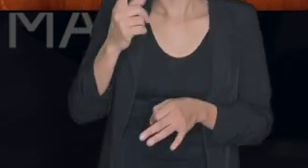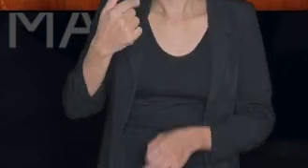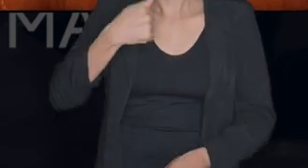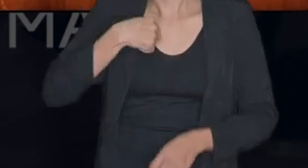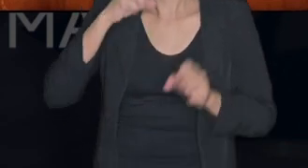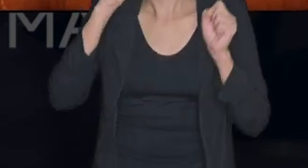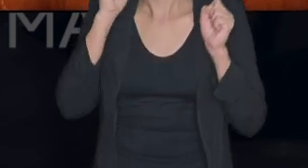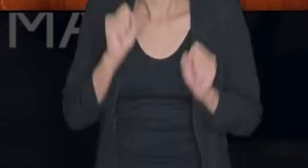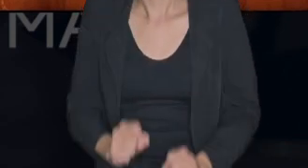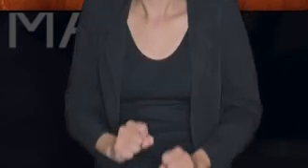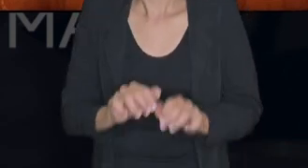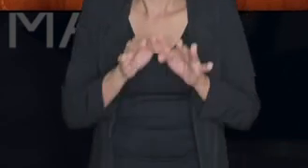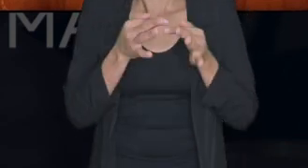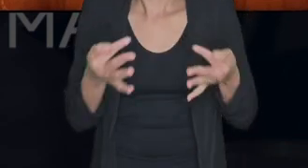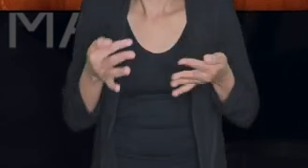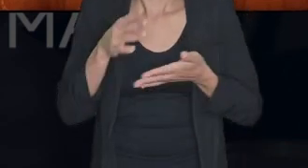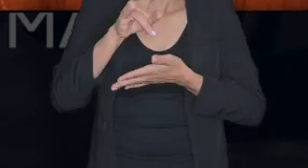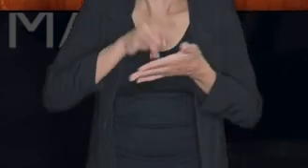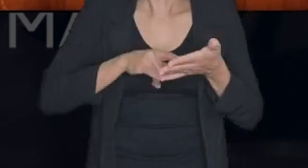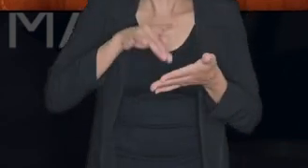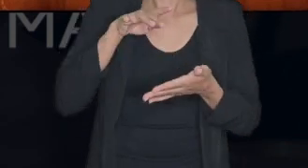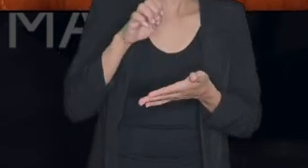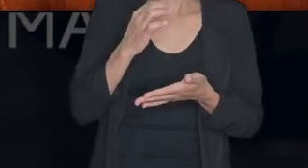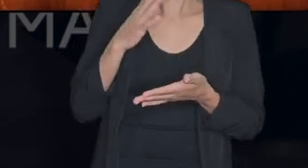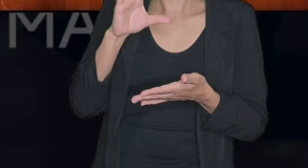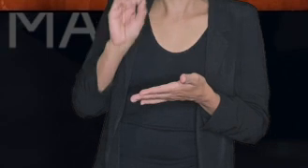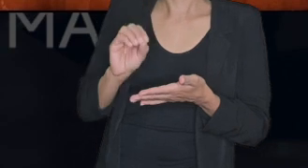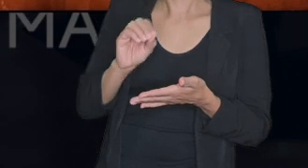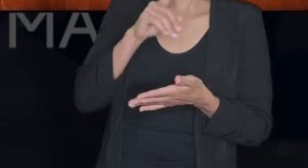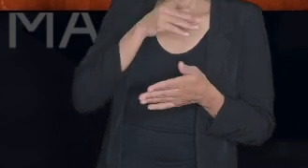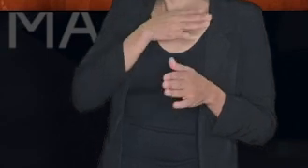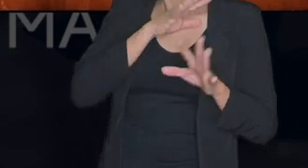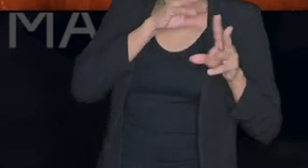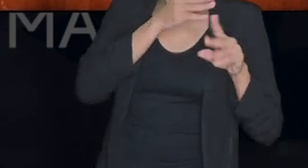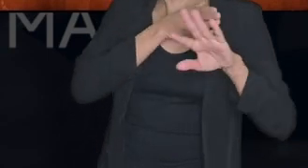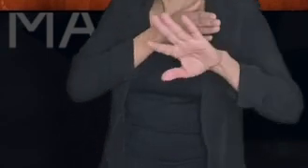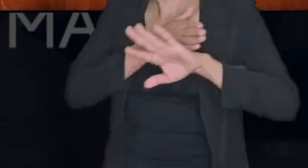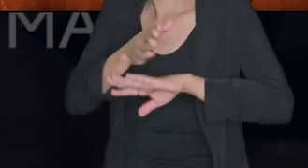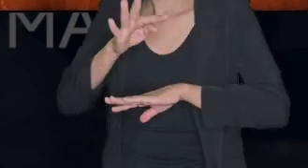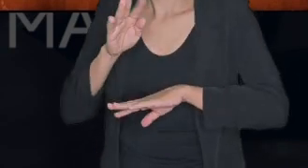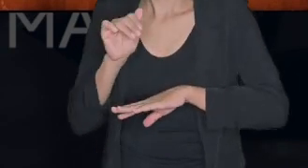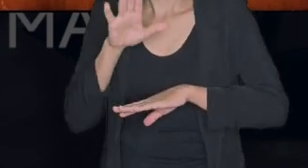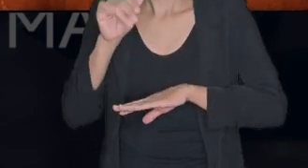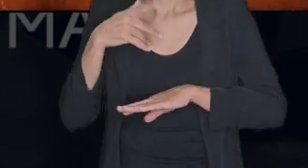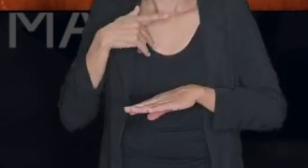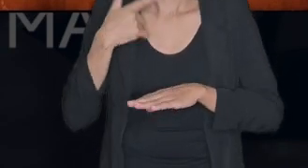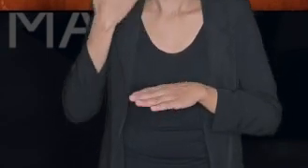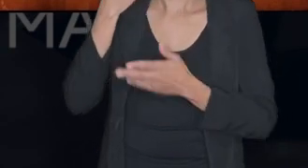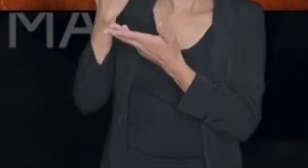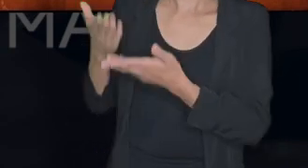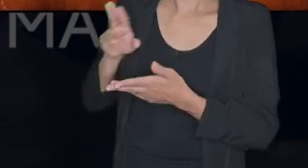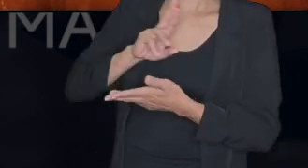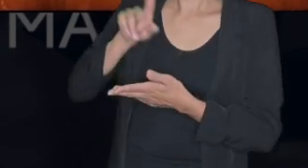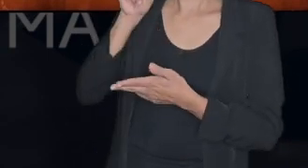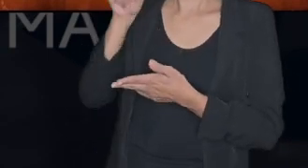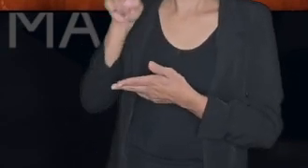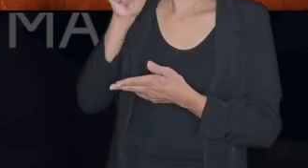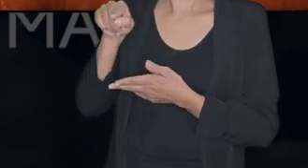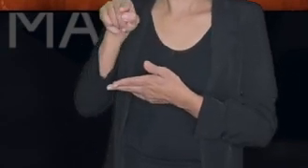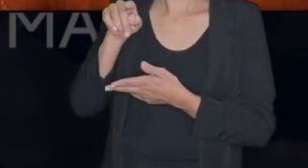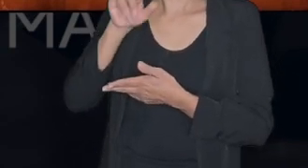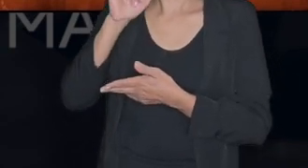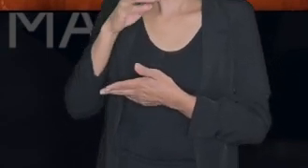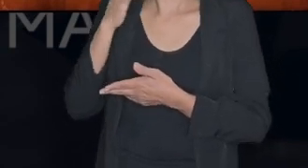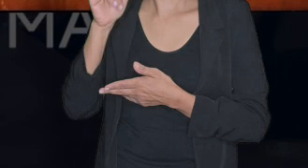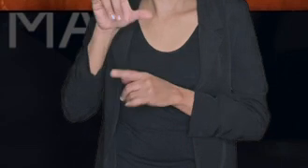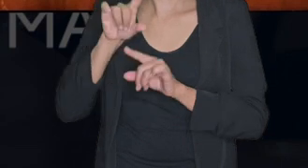todos os herdeiros juntos, vão lá num tabelião e dizem: ó, a gente quer nomear esse camarada como inventariante. E ademais, a gente